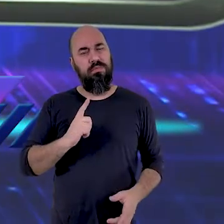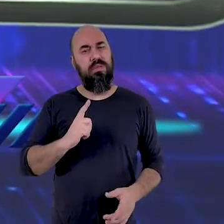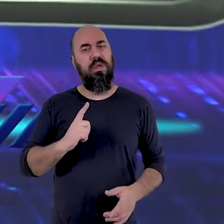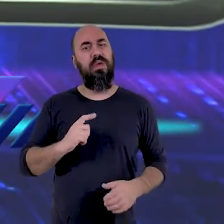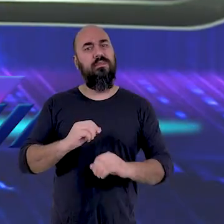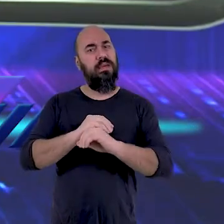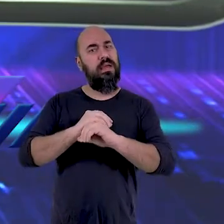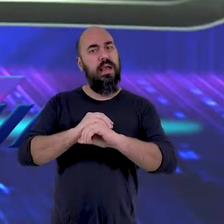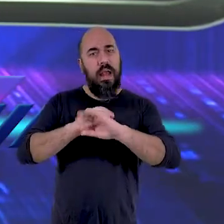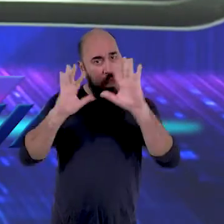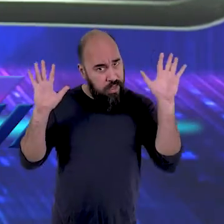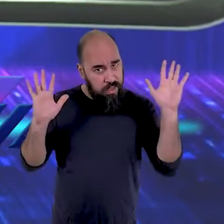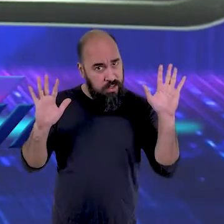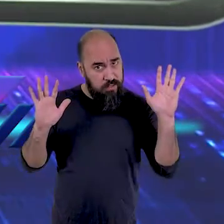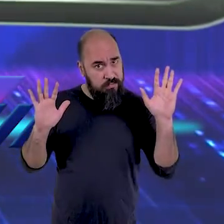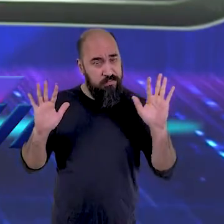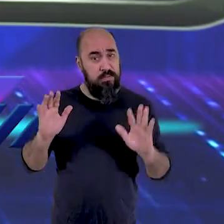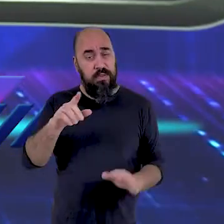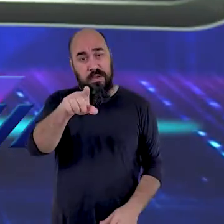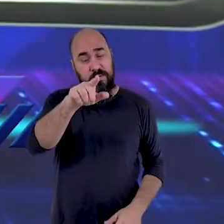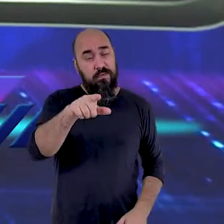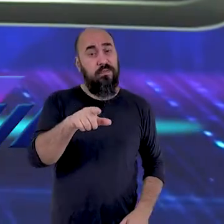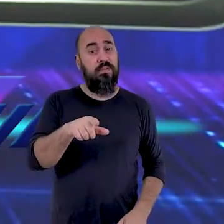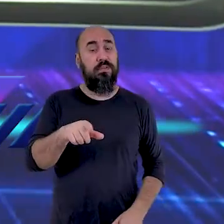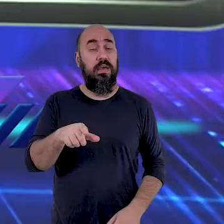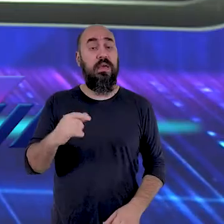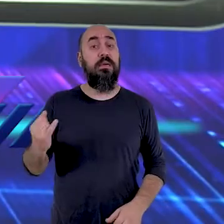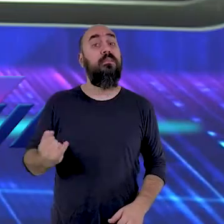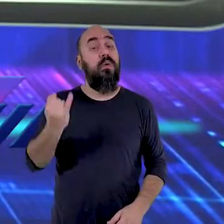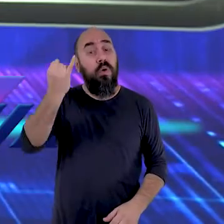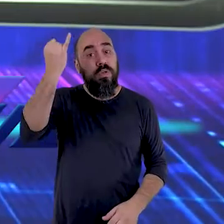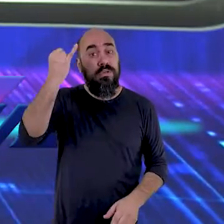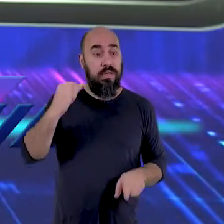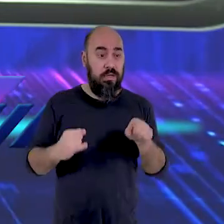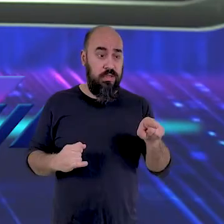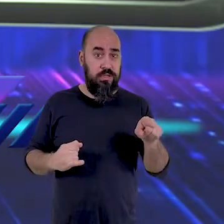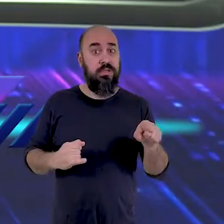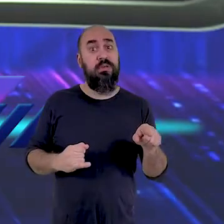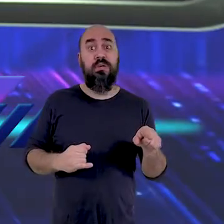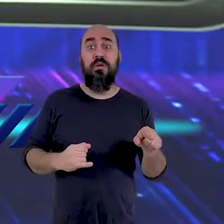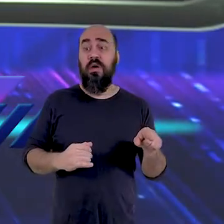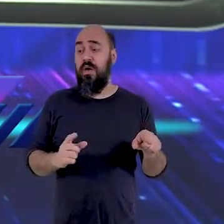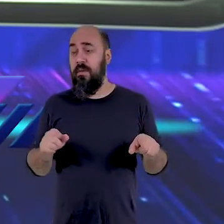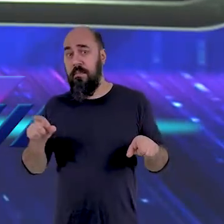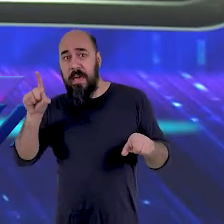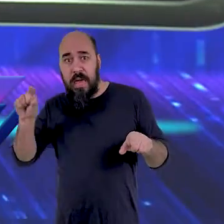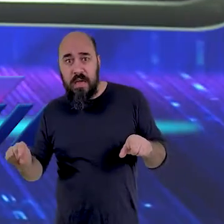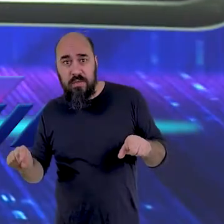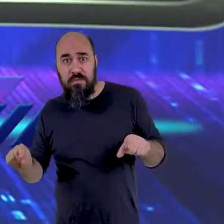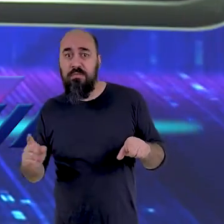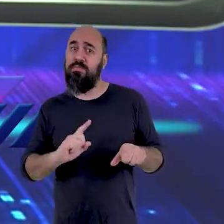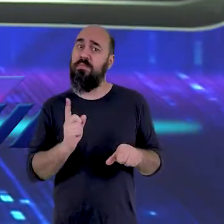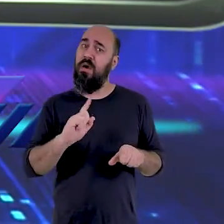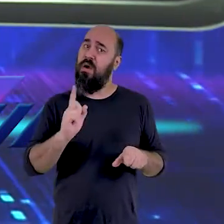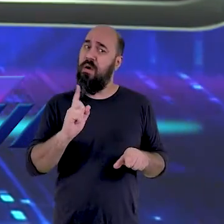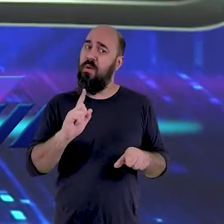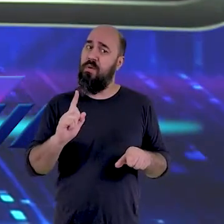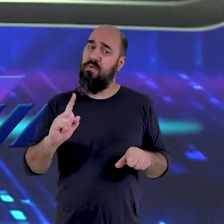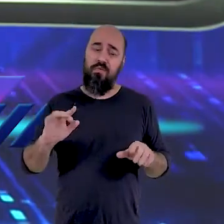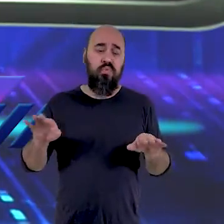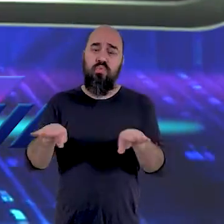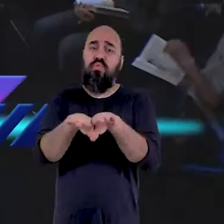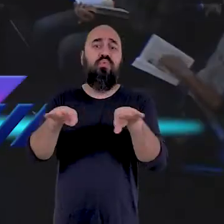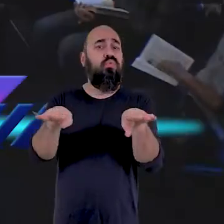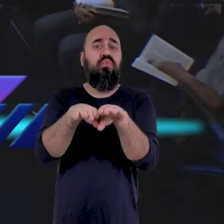separação apenas didática. Agora, em importância, o Antigo não é menos importante do que o Novo. O Novo